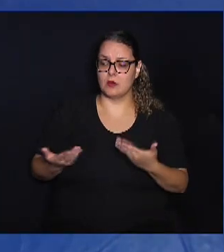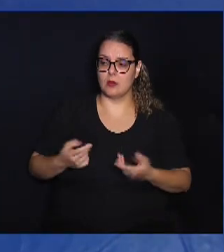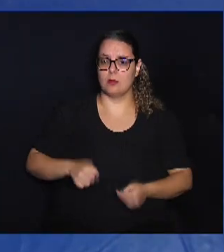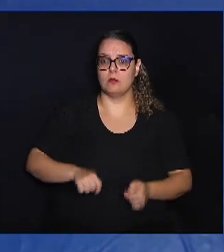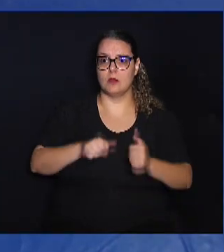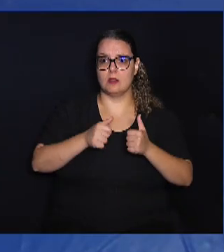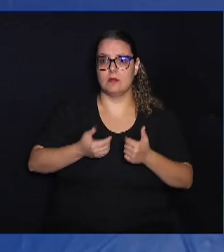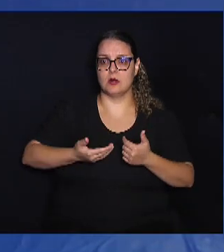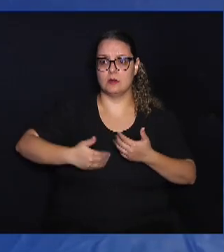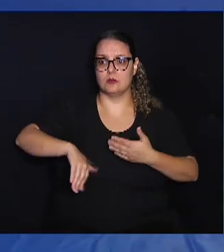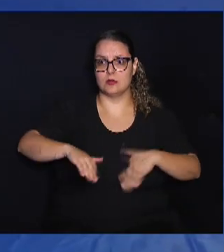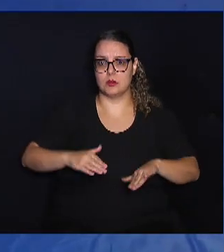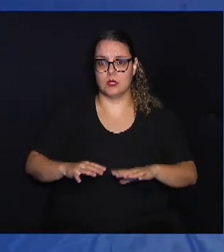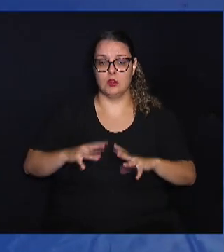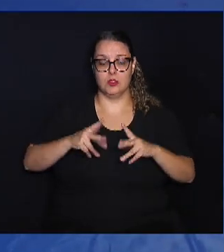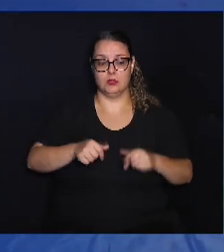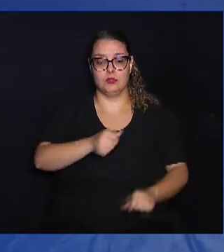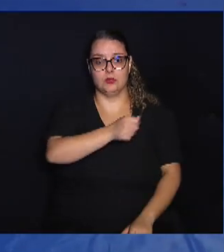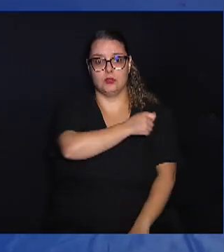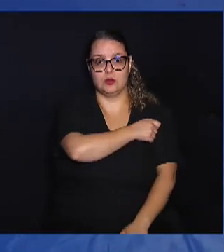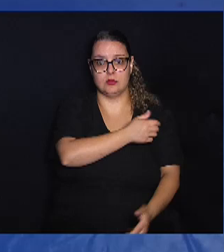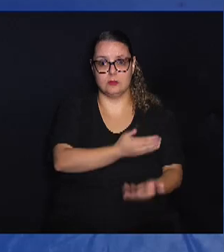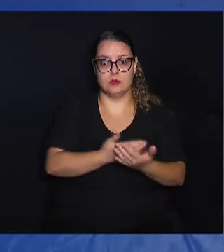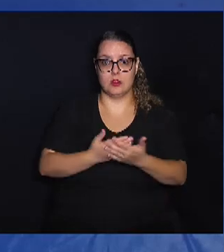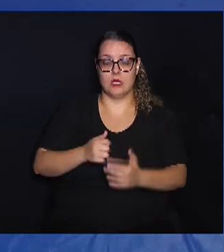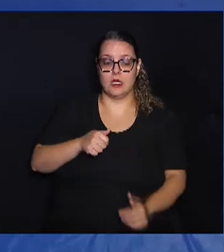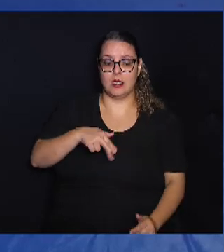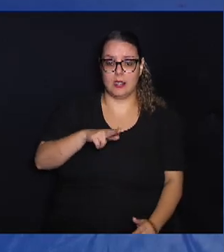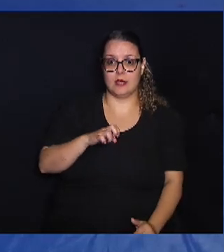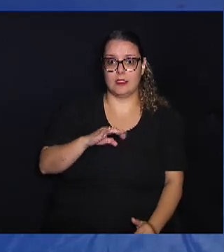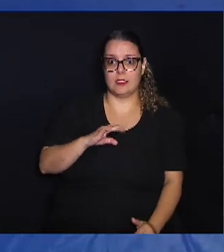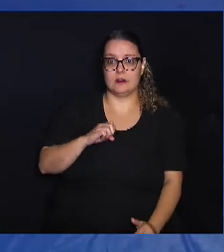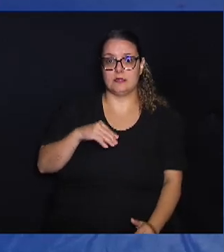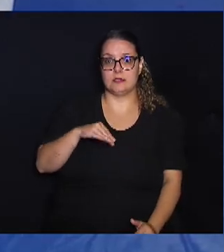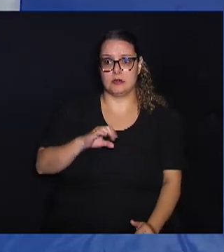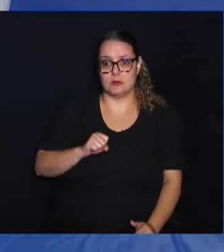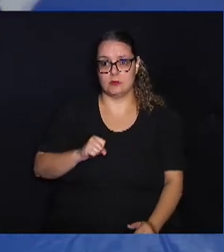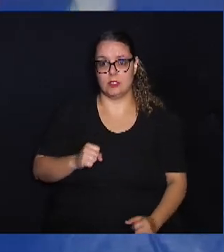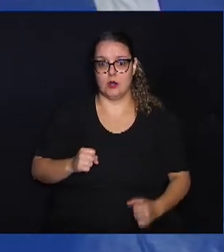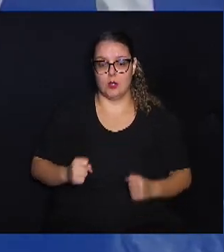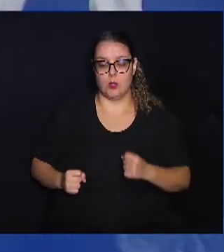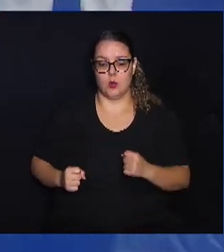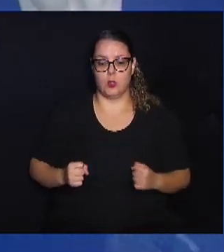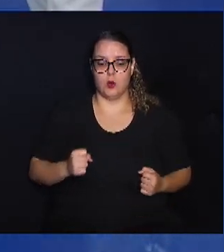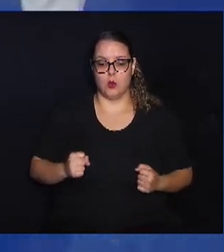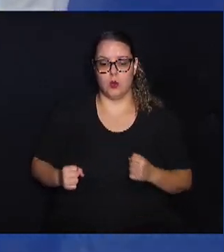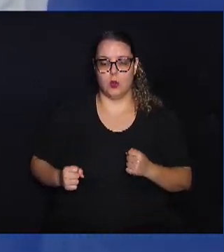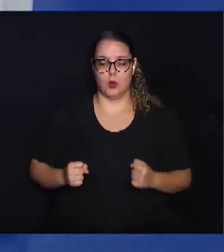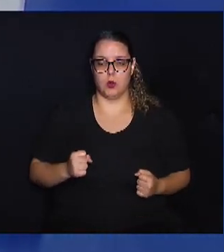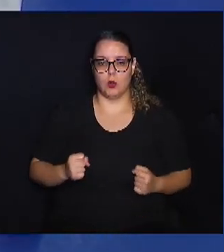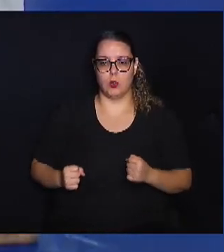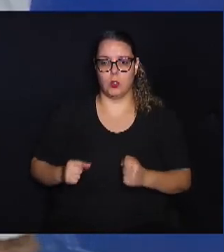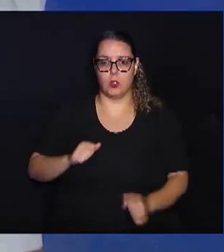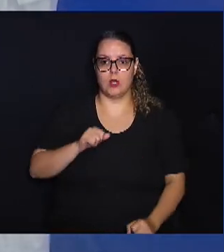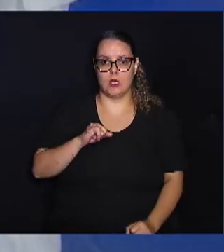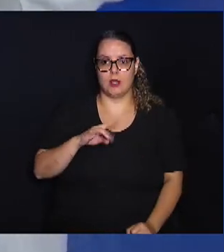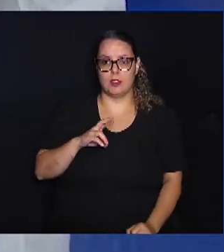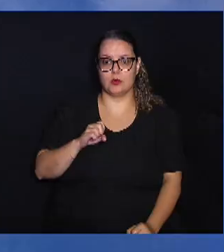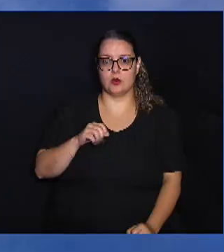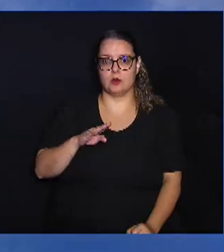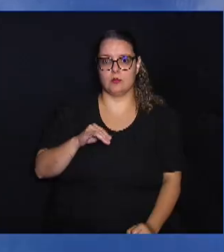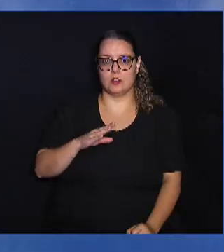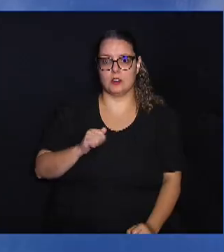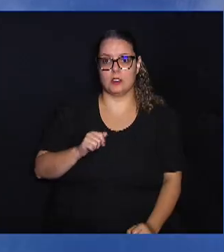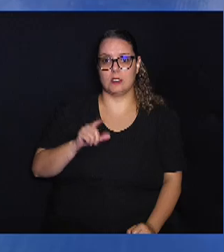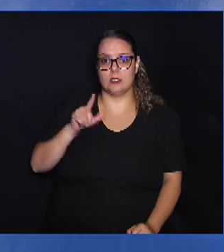as aulas. Nós aquecemos com corridas, uma parte aeróbica, né? Depois